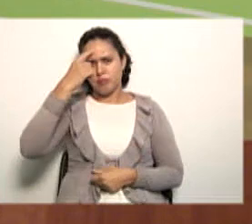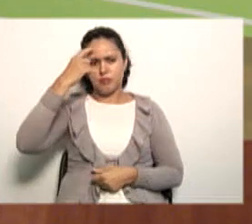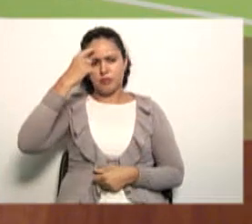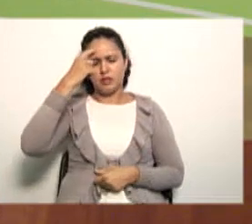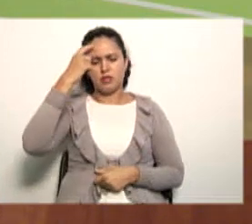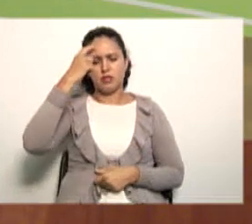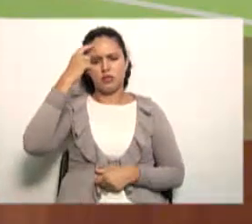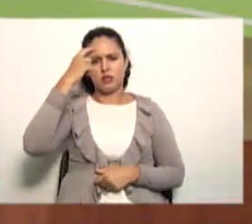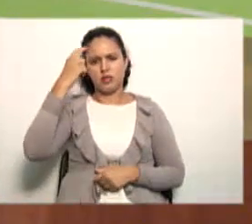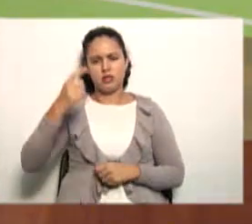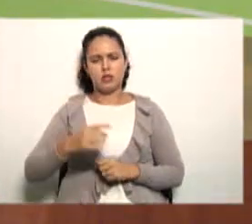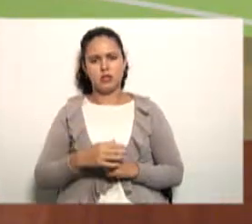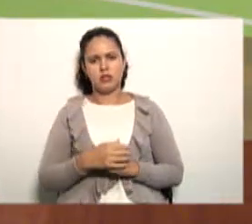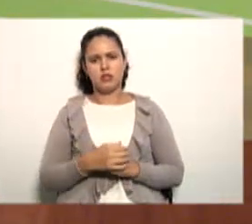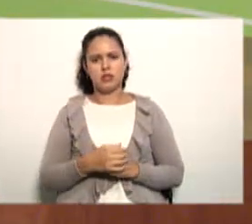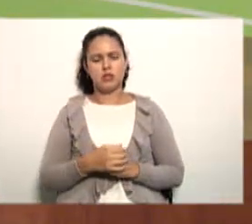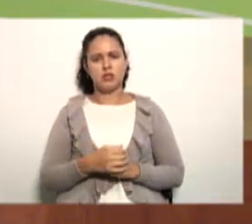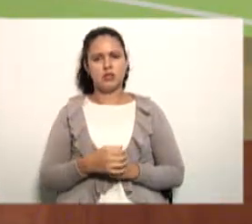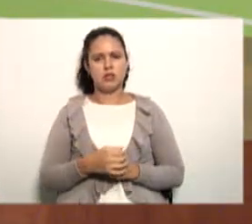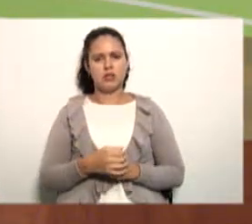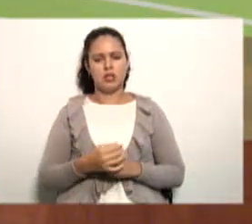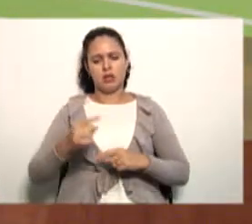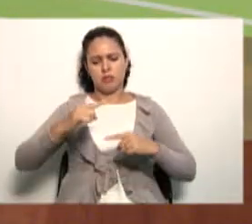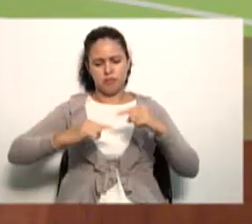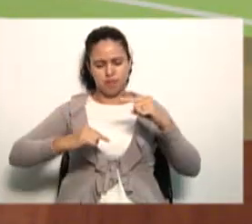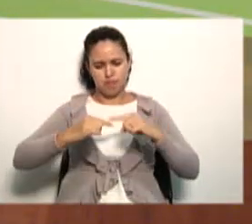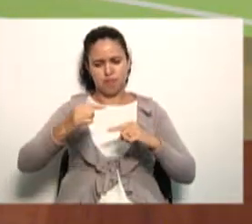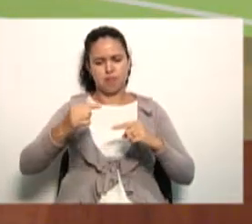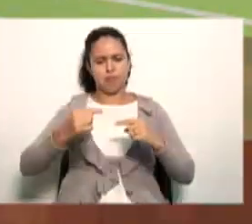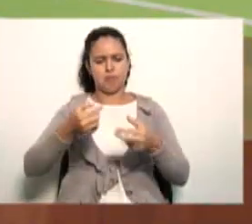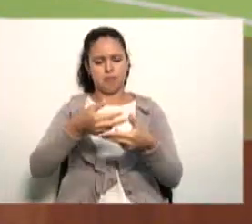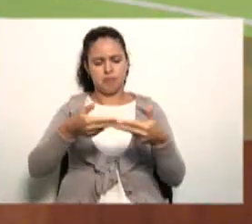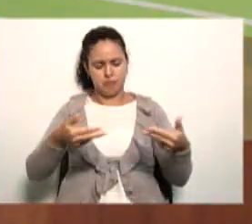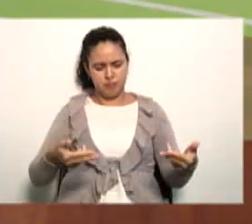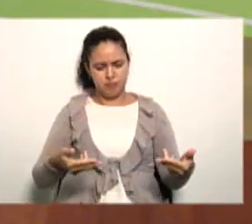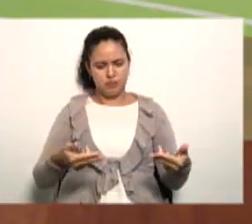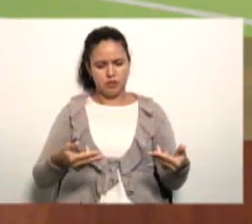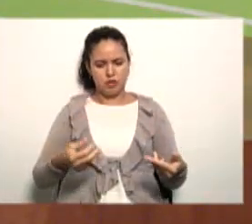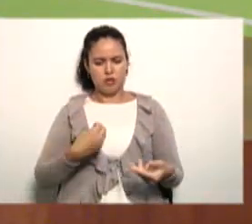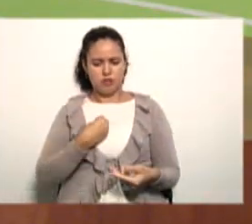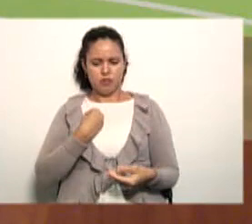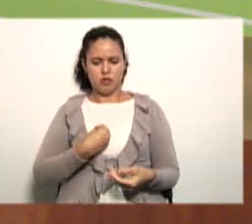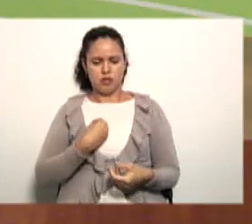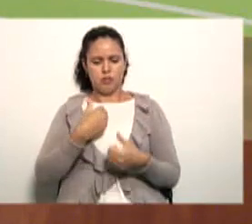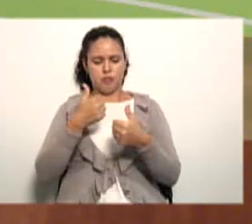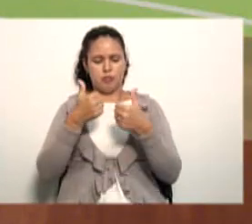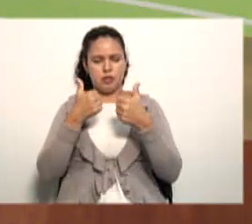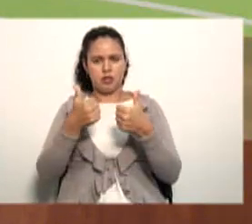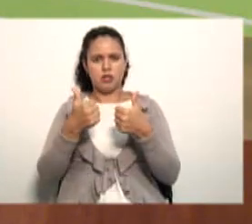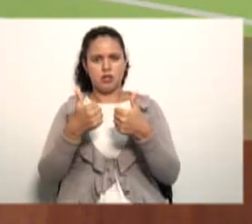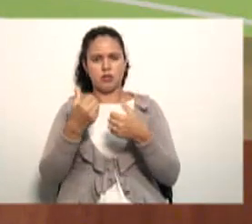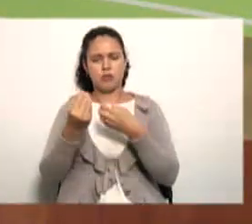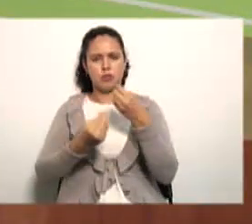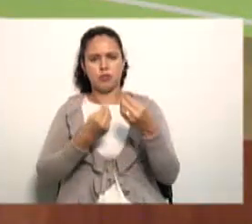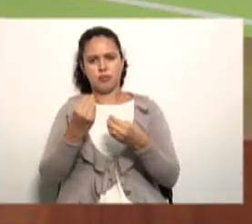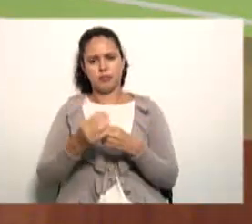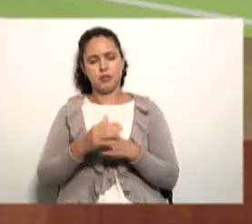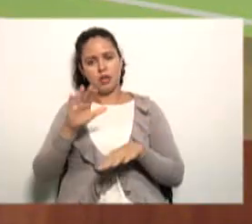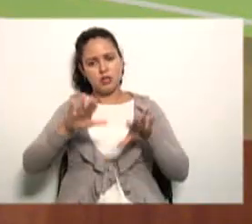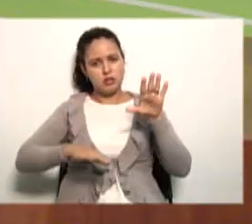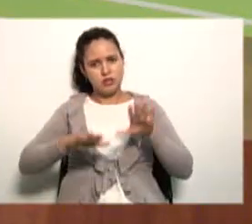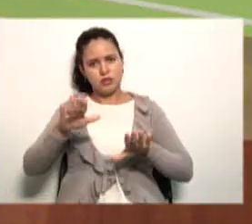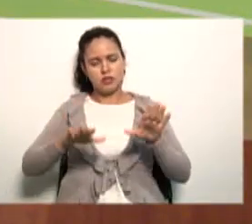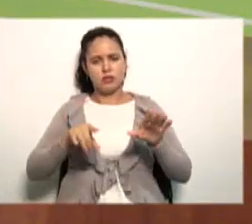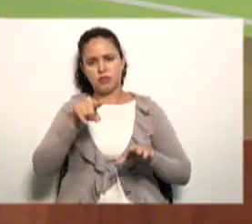também na condição de bem-estar. Muitas vezes você está numa cidade do interior, onde